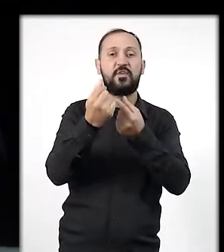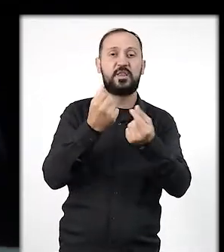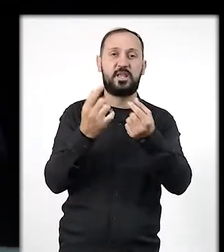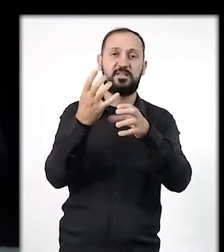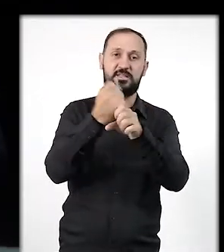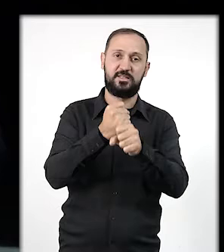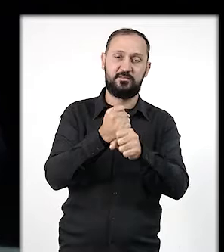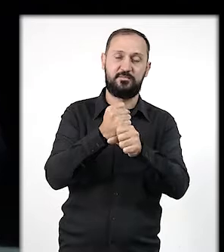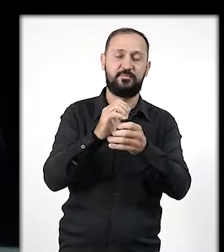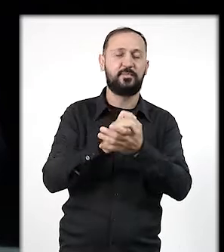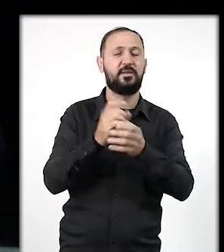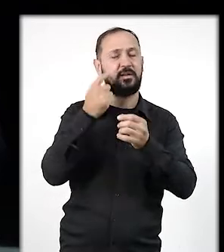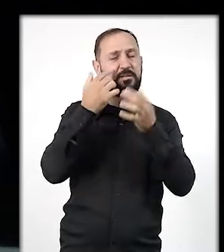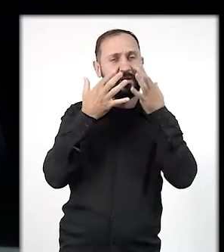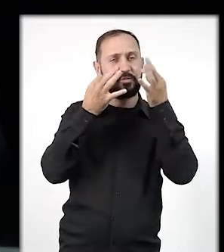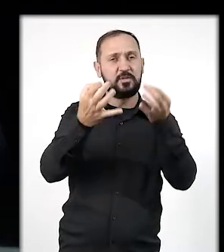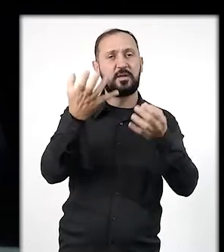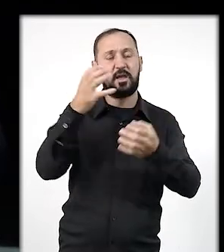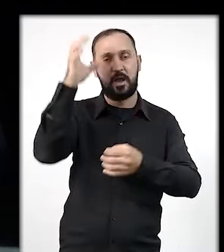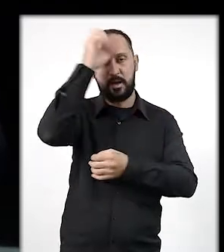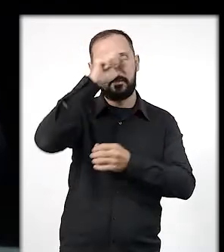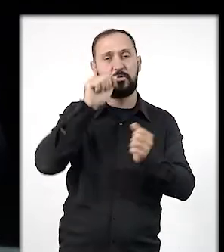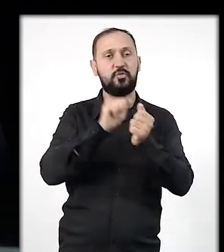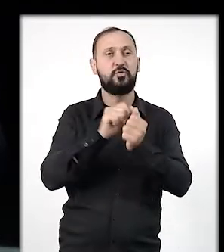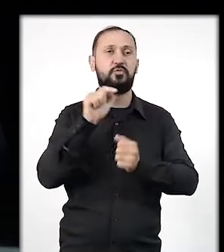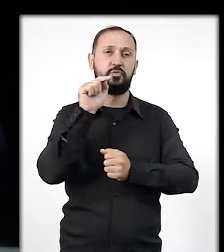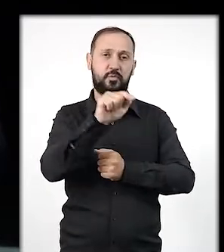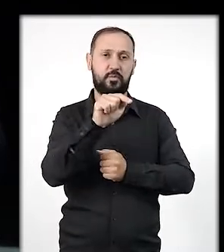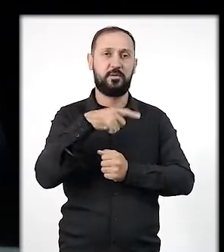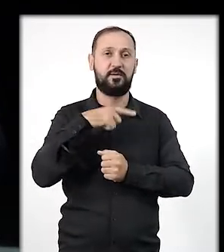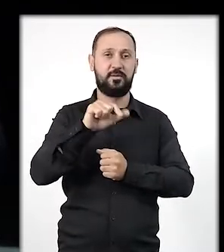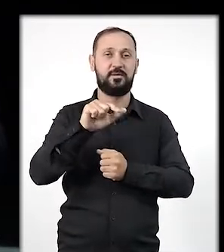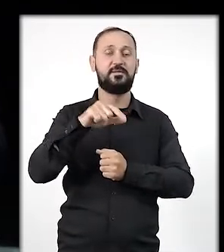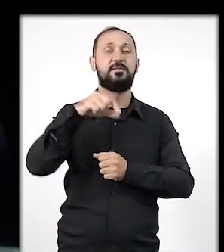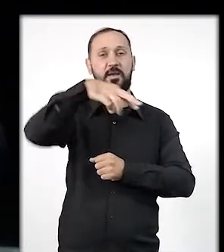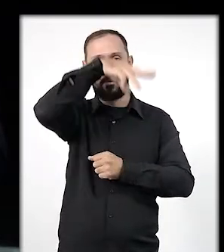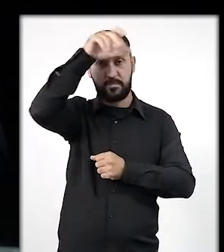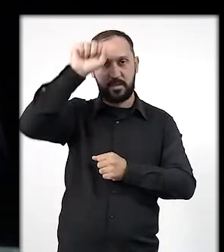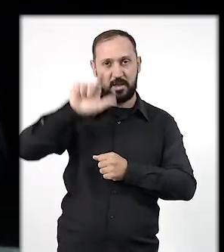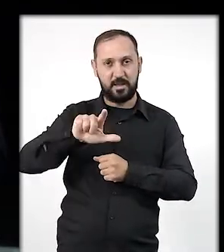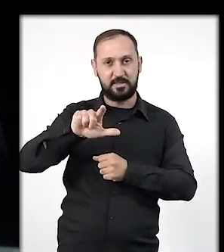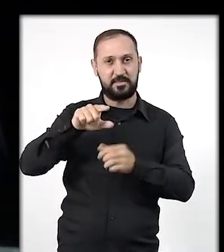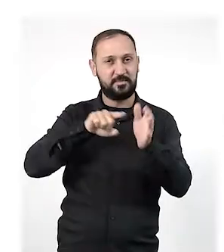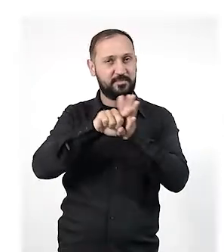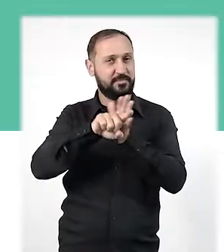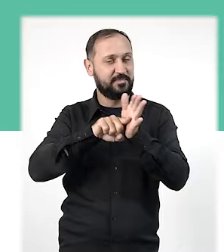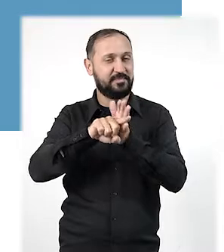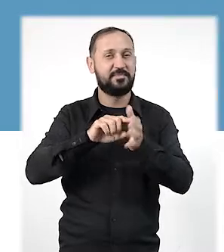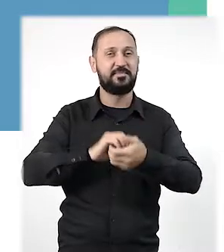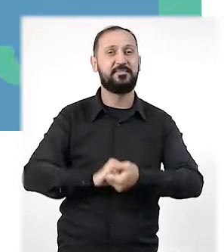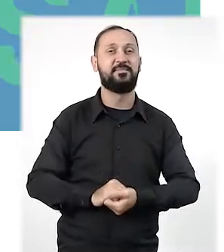financeira. O assunto chamou a nossa atenção e vamos aprender um pouco com ele nessa edição do MS em Pesquisa.